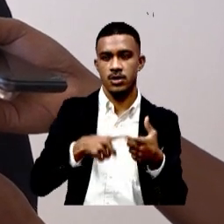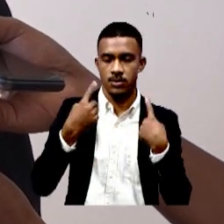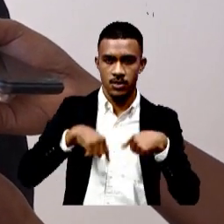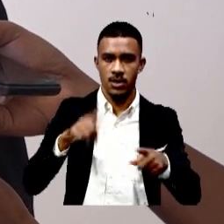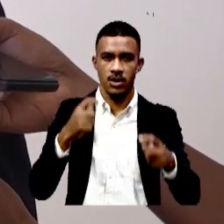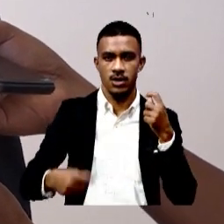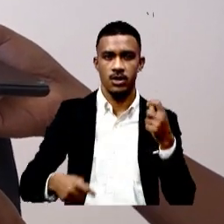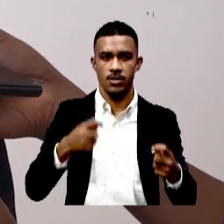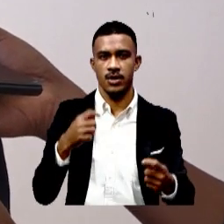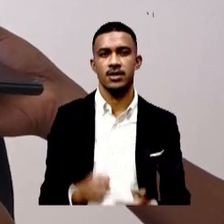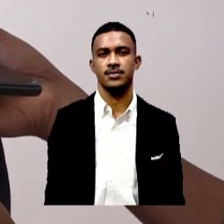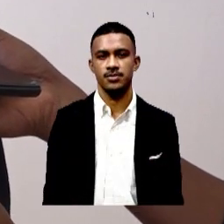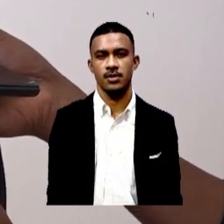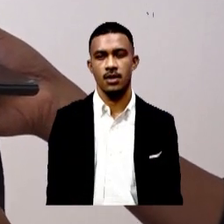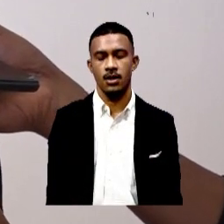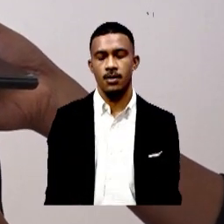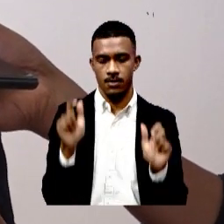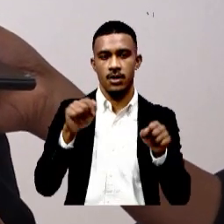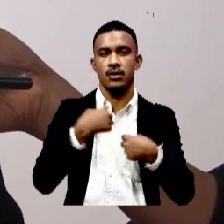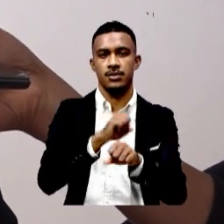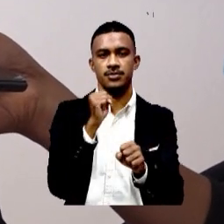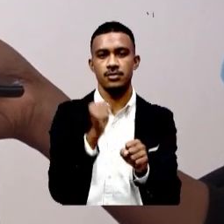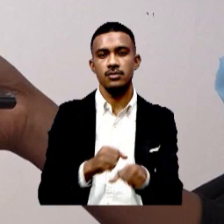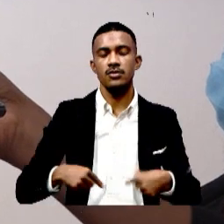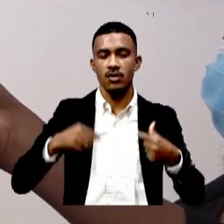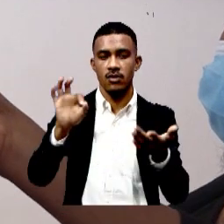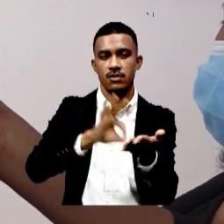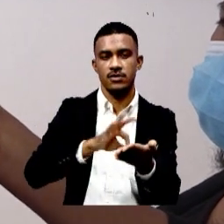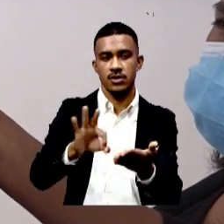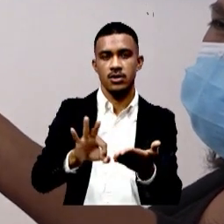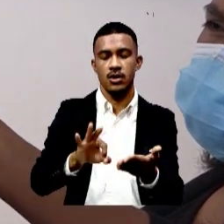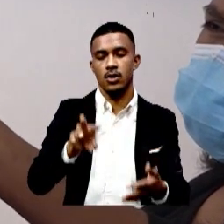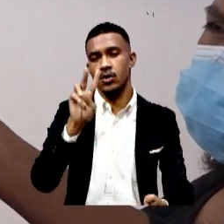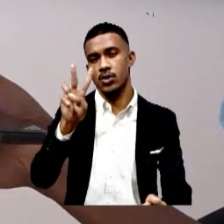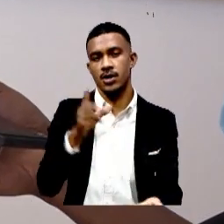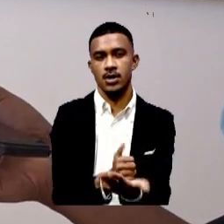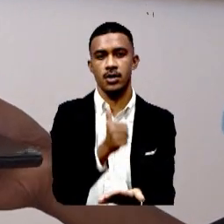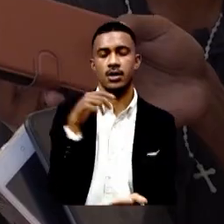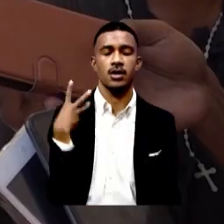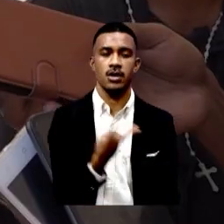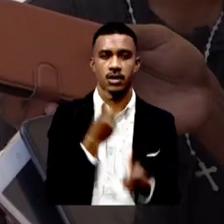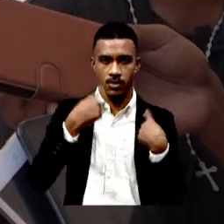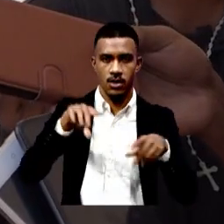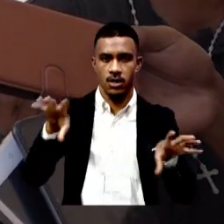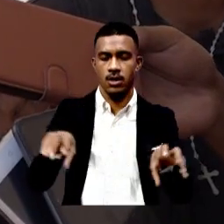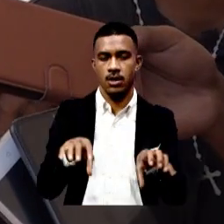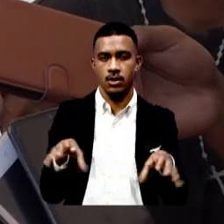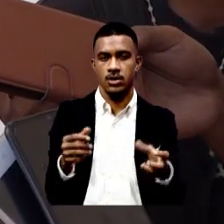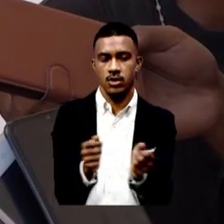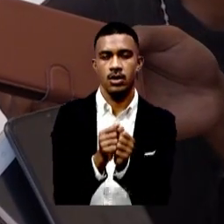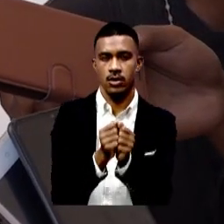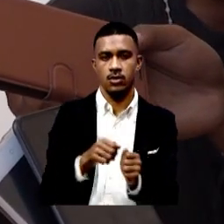tribunal de contas, Câmara de Contas, para halo, fo visto. Se ruane liona ita ba implementsa ender at hutu onane un